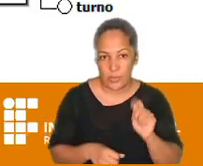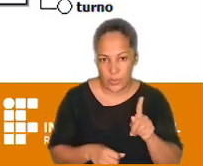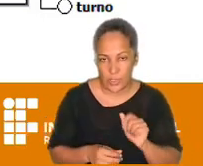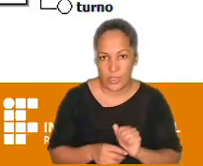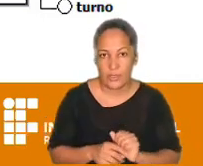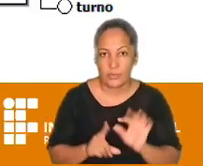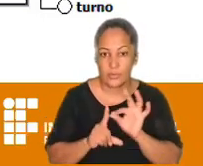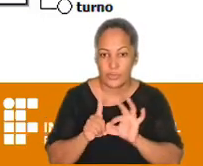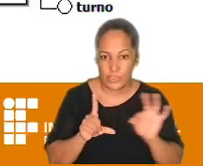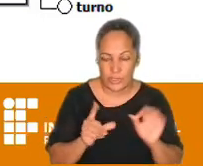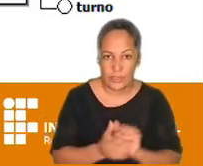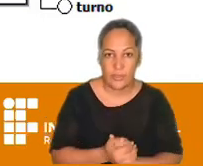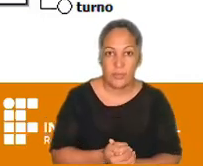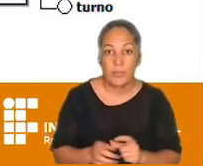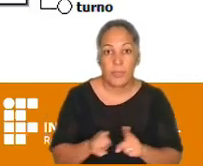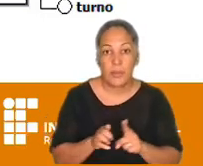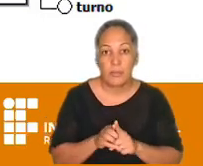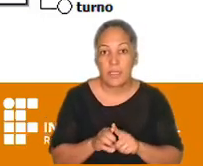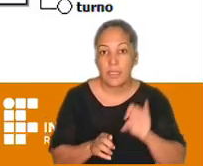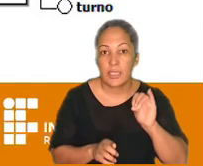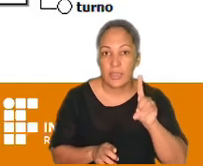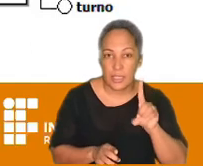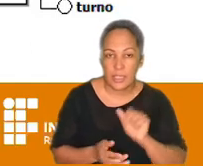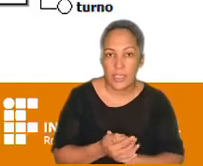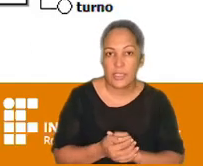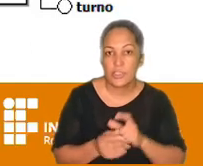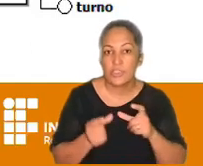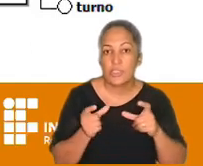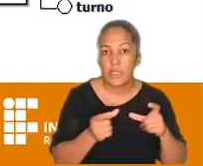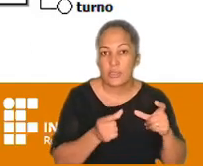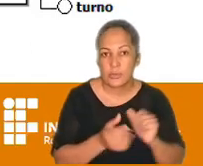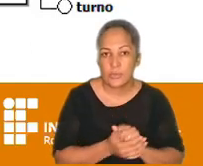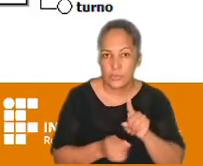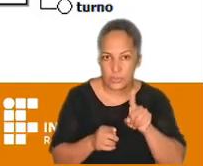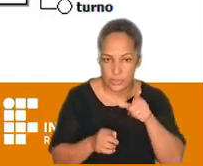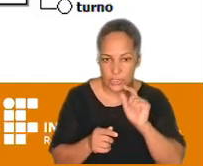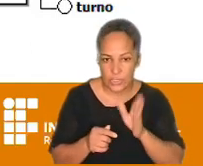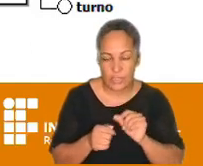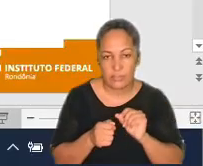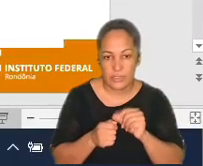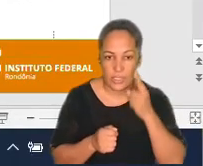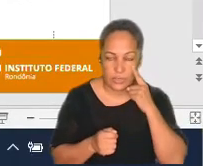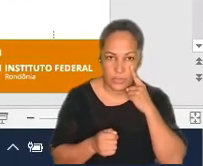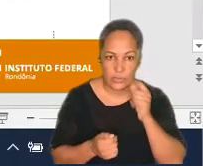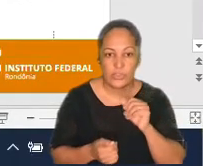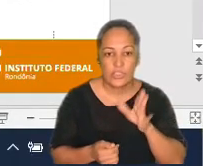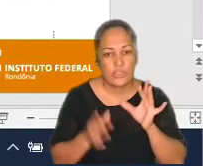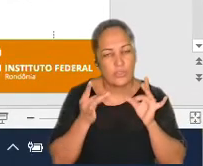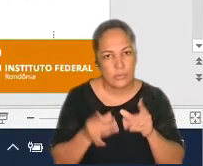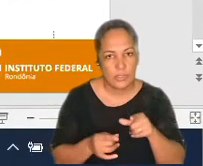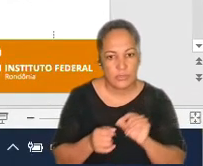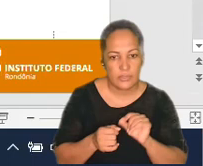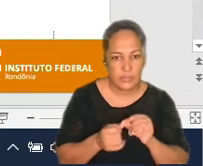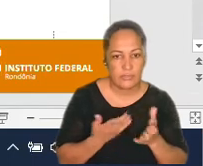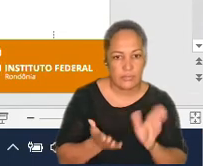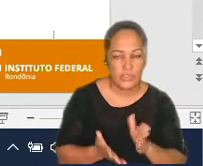Desse diagrama, beleza? E identifique os tipos de cada atributo que vocês já fizeram, né? Então, só tirar isso aqui. Eu já tinha